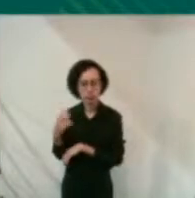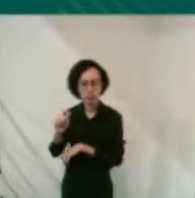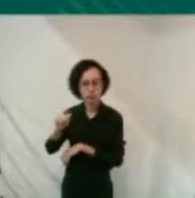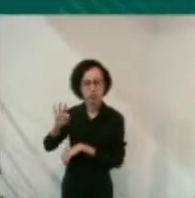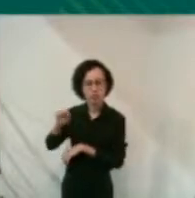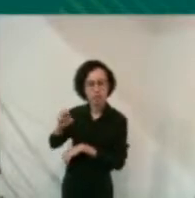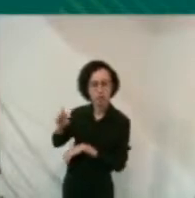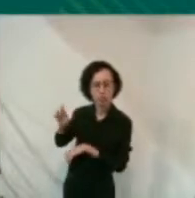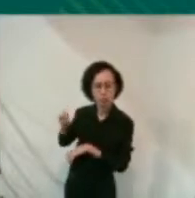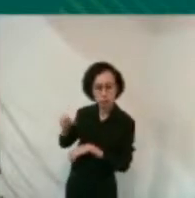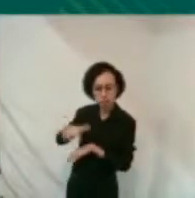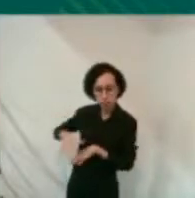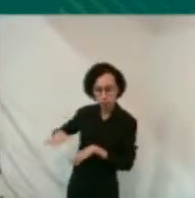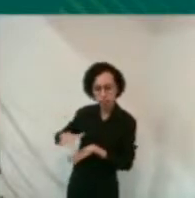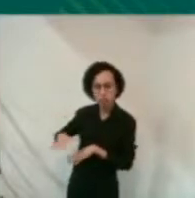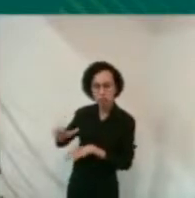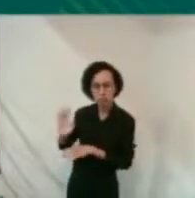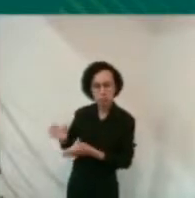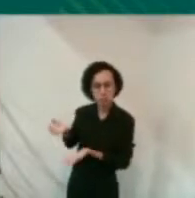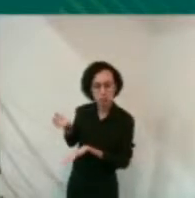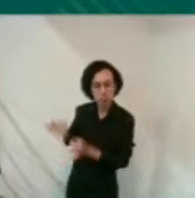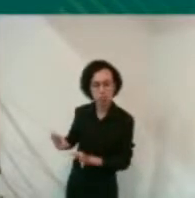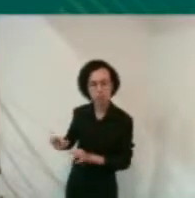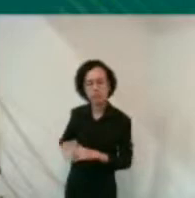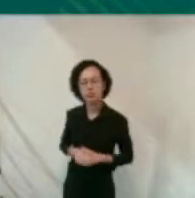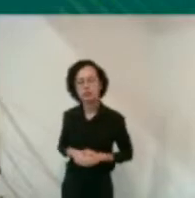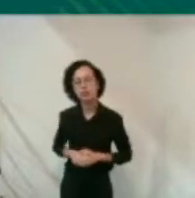com licenciados e